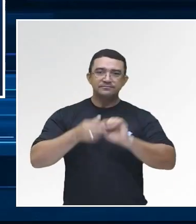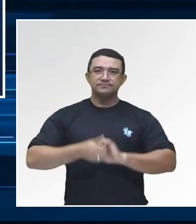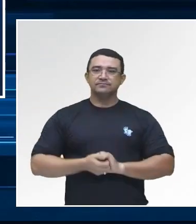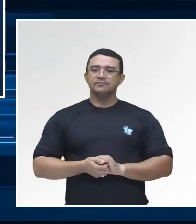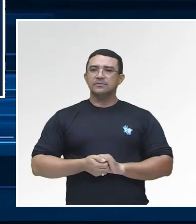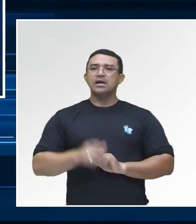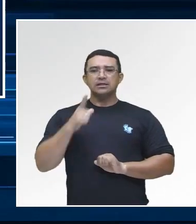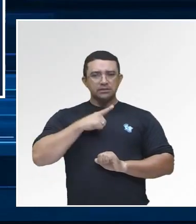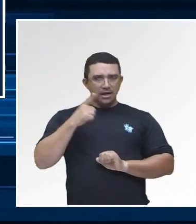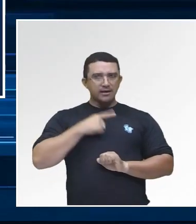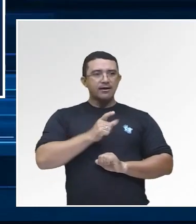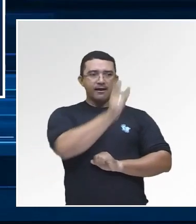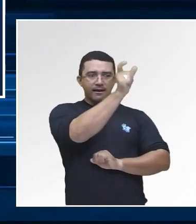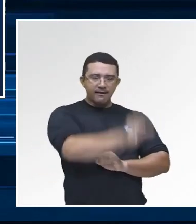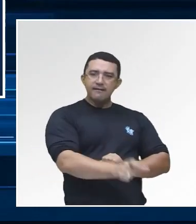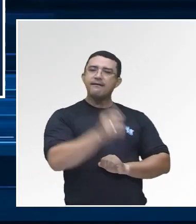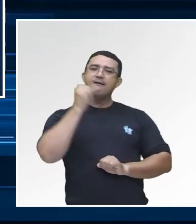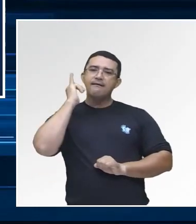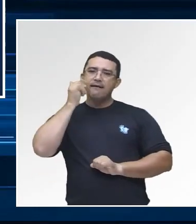o narrador